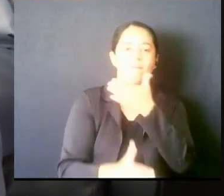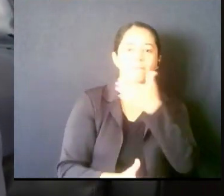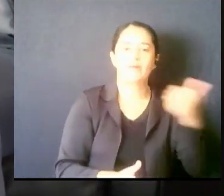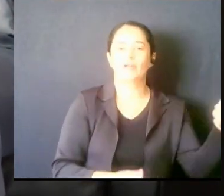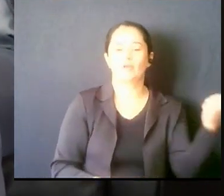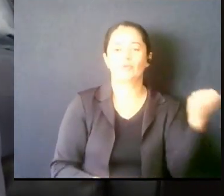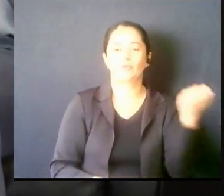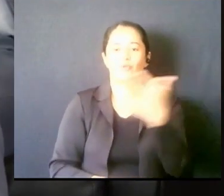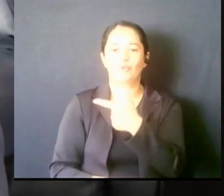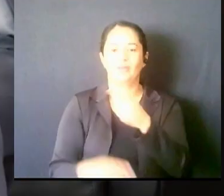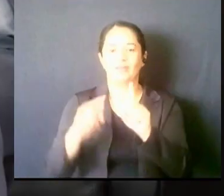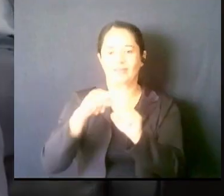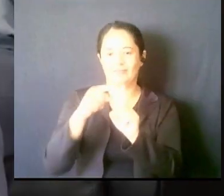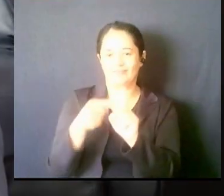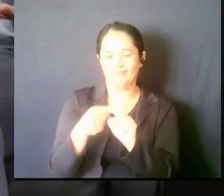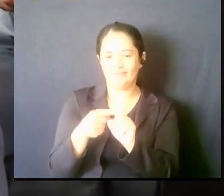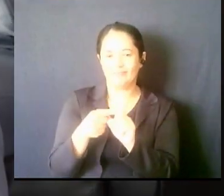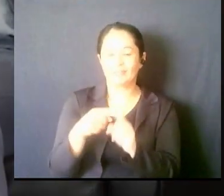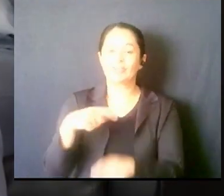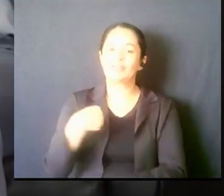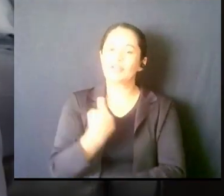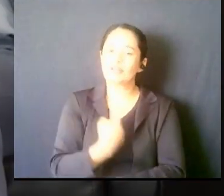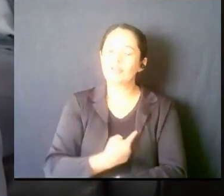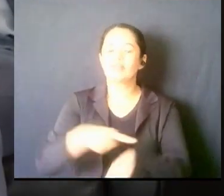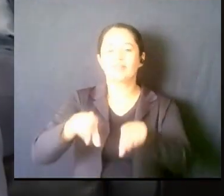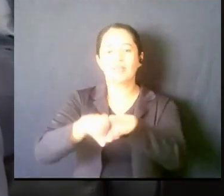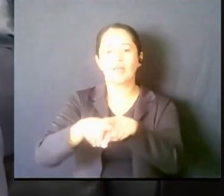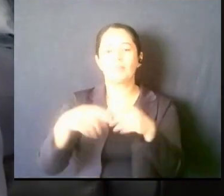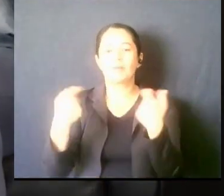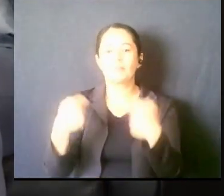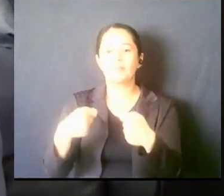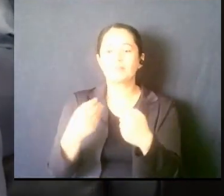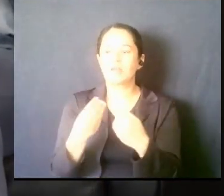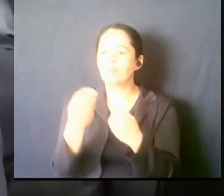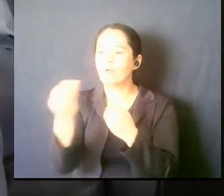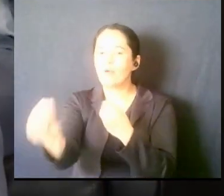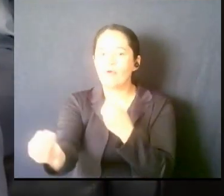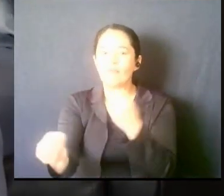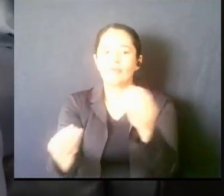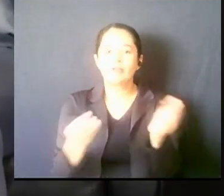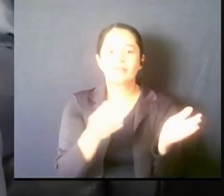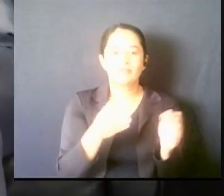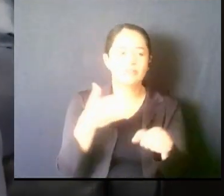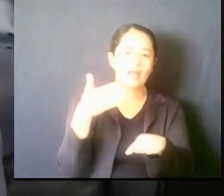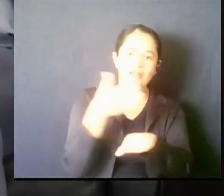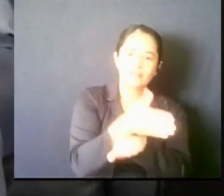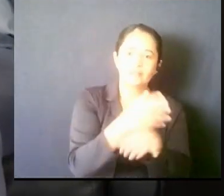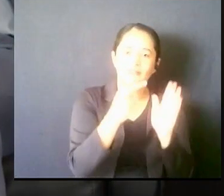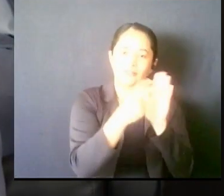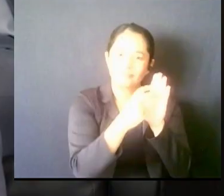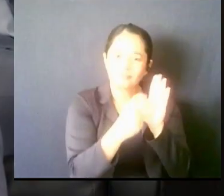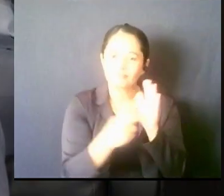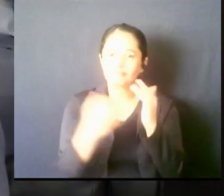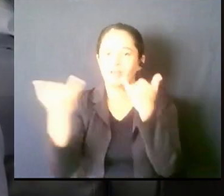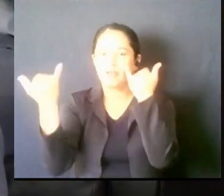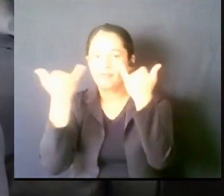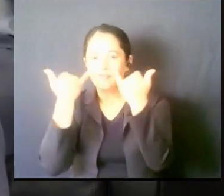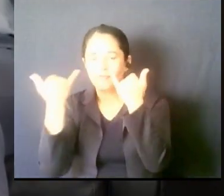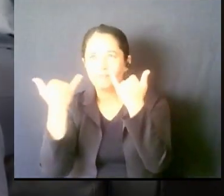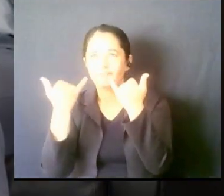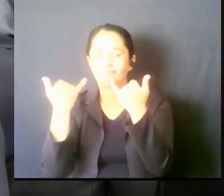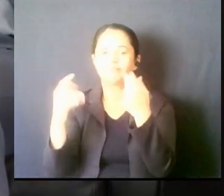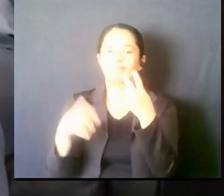além disso, a gente precisa oferecer acesso a métodos contraceptivos, à informação, ao